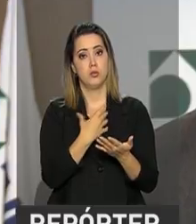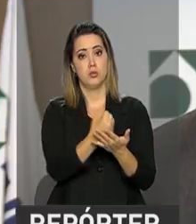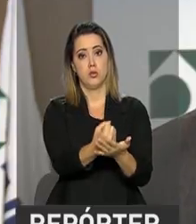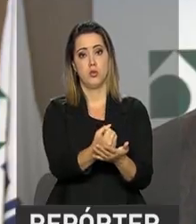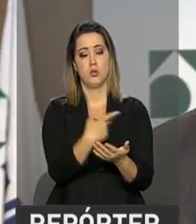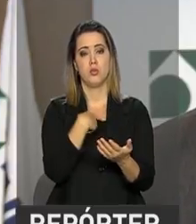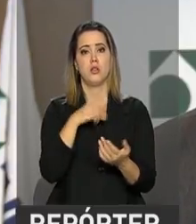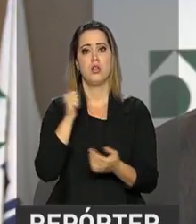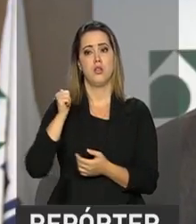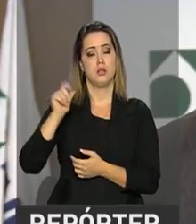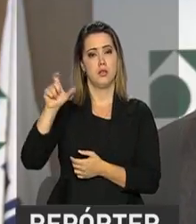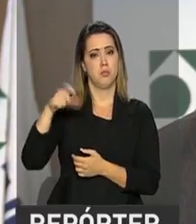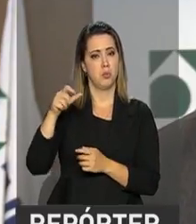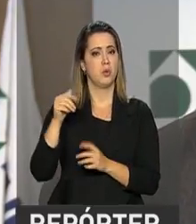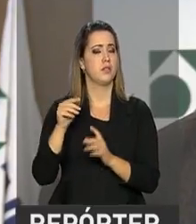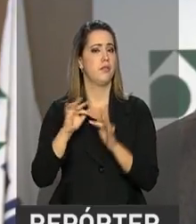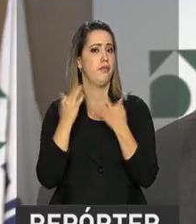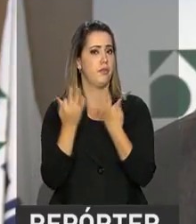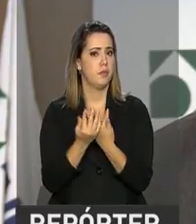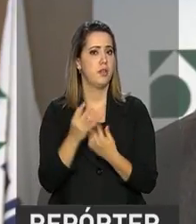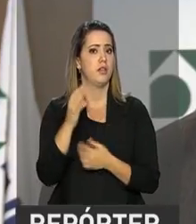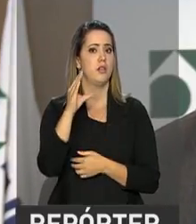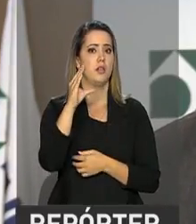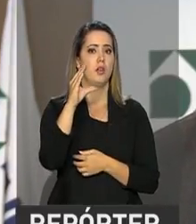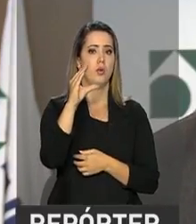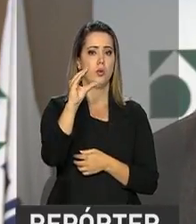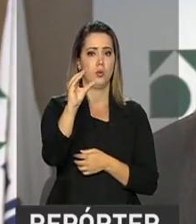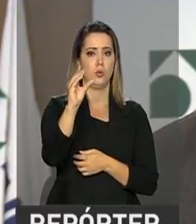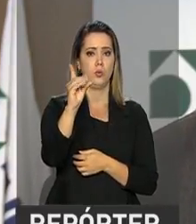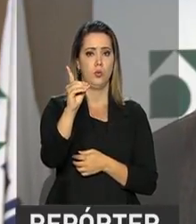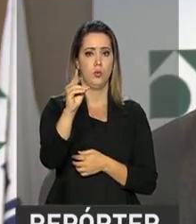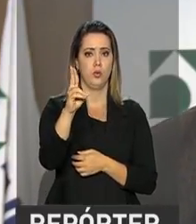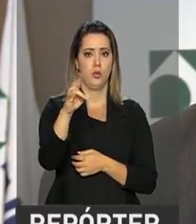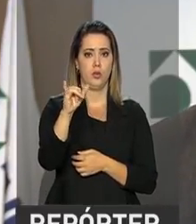programas sociais, aquelas pessoas que estão inscritas no cadastro único, geralmente